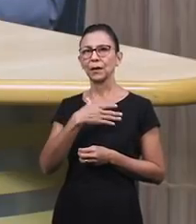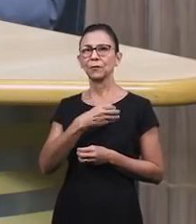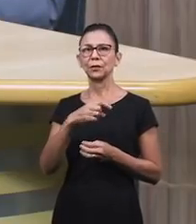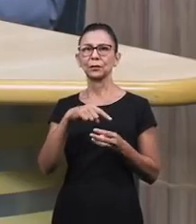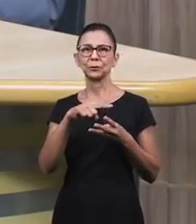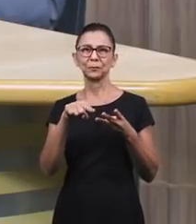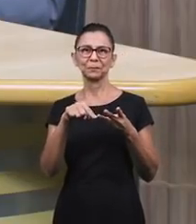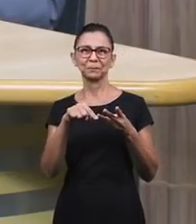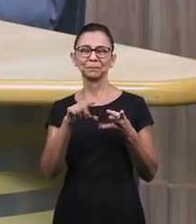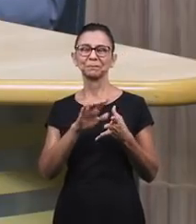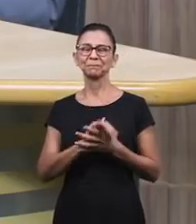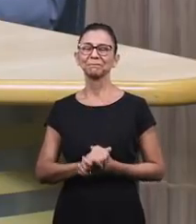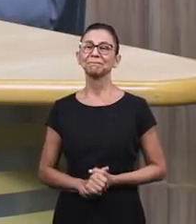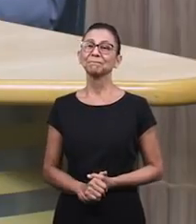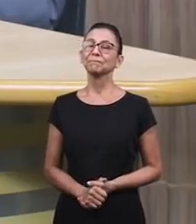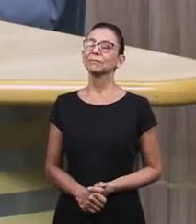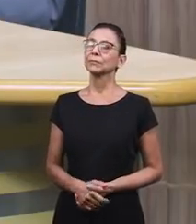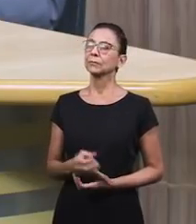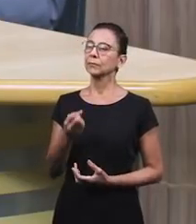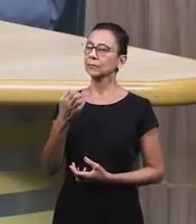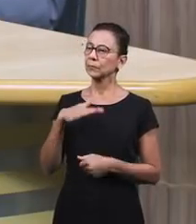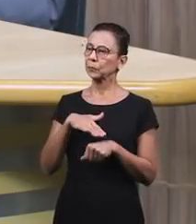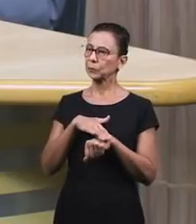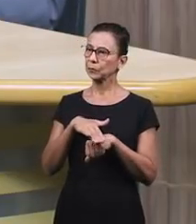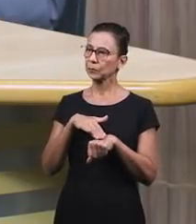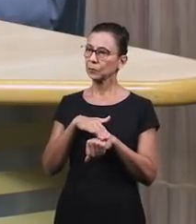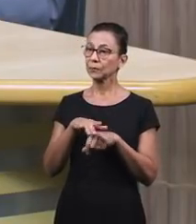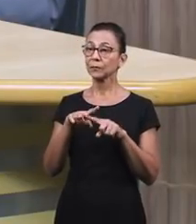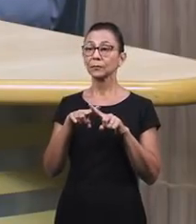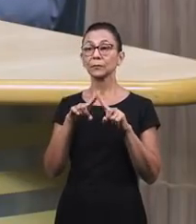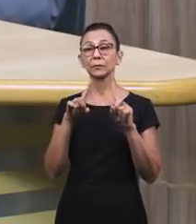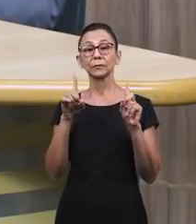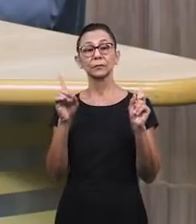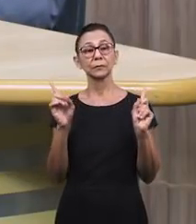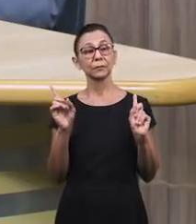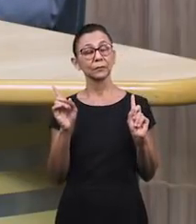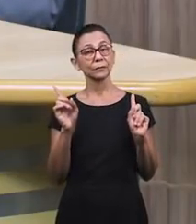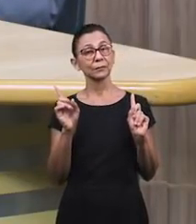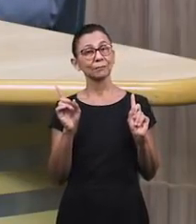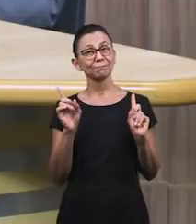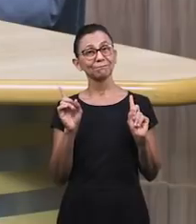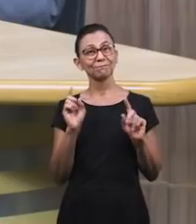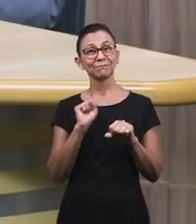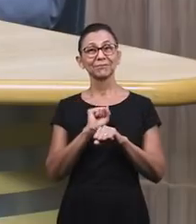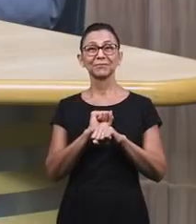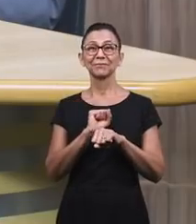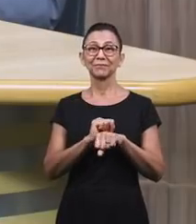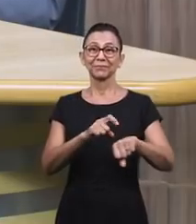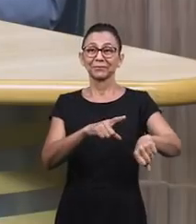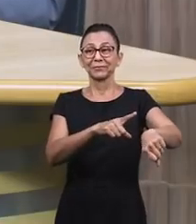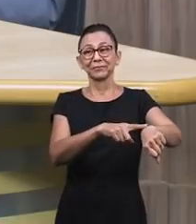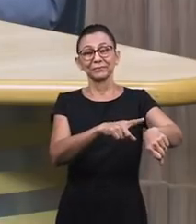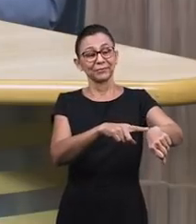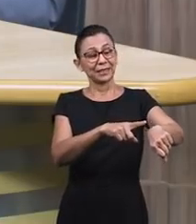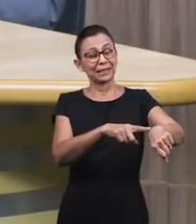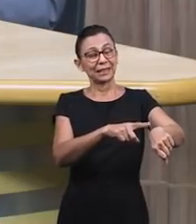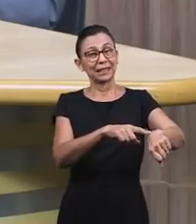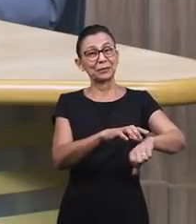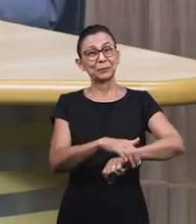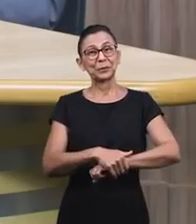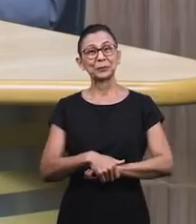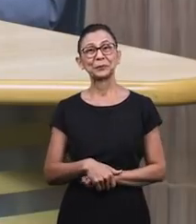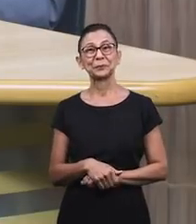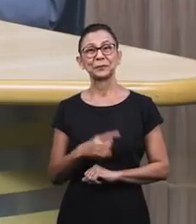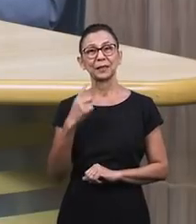Jesus. Então a gente está numa conversa muito boa, mas a gente vai ter que parar aqui por causa do nosso tempo e a gente